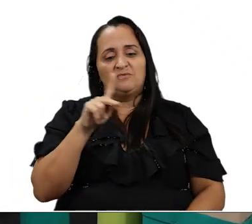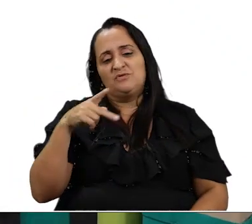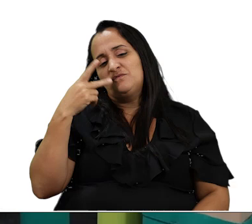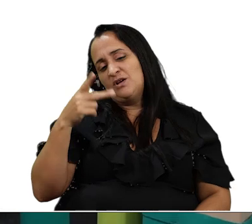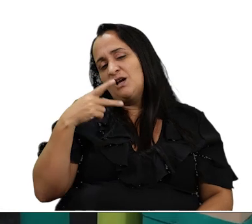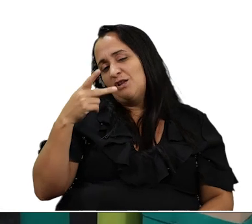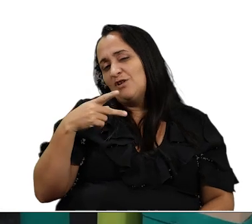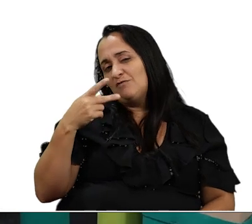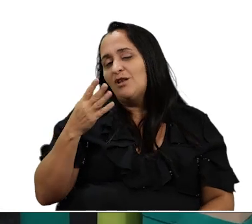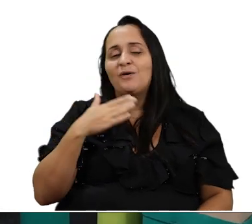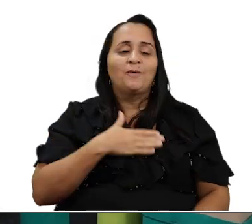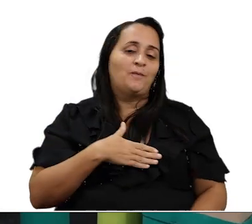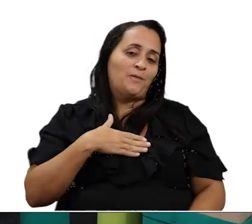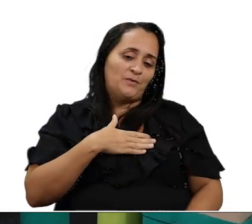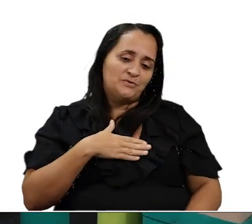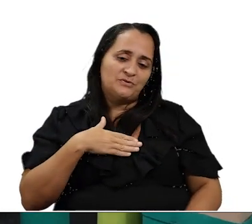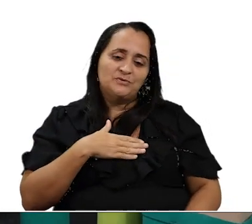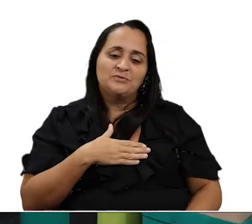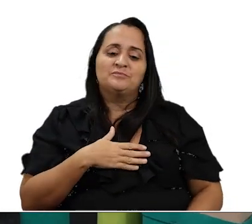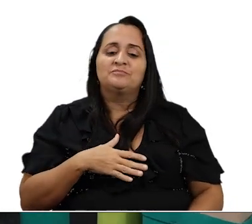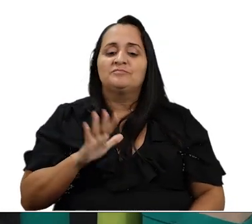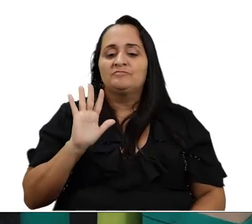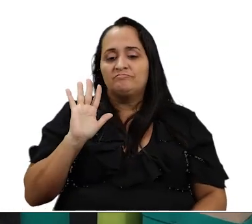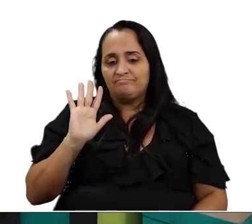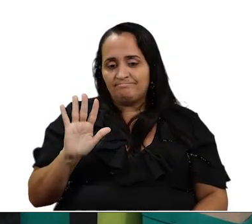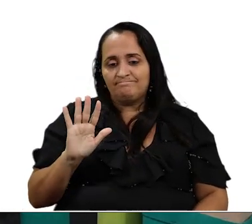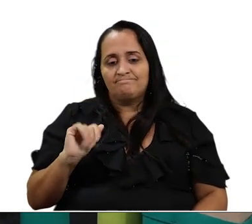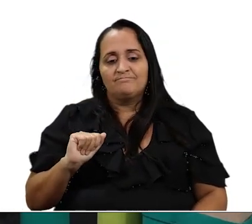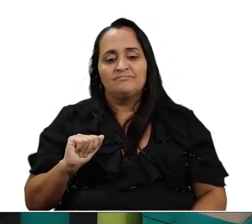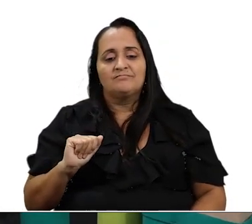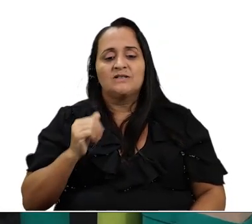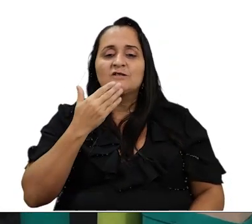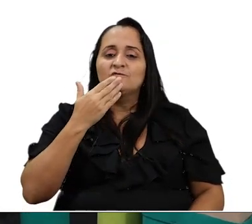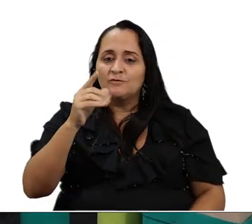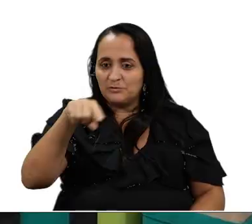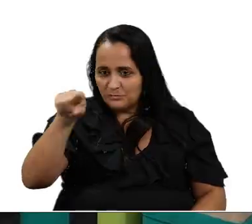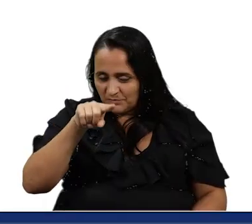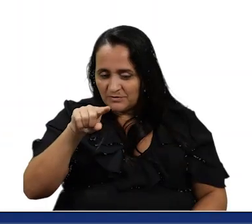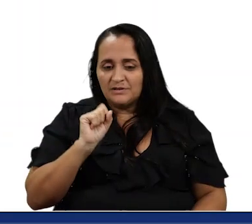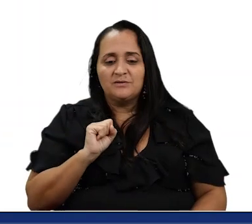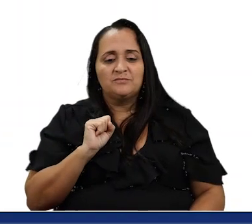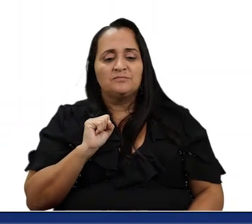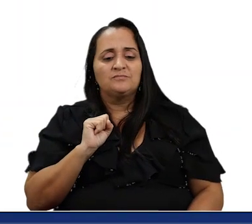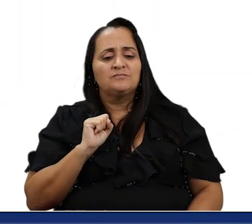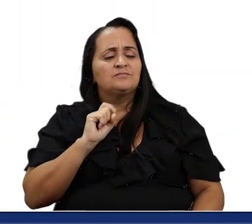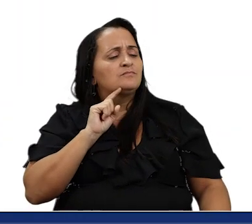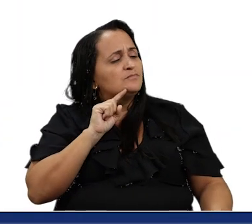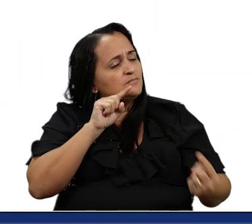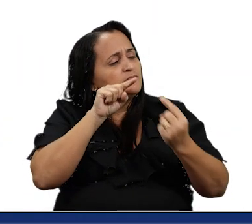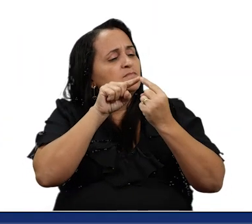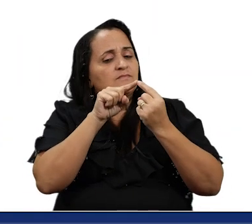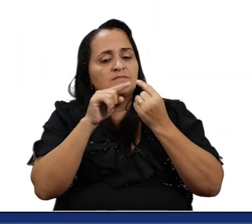localize essas informações no texto. Como eu sou professora, eu não vou negar, vou pedir a mesma coisa para vocês. Então, localize as